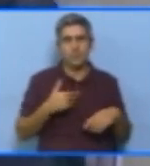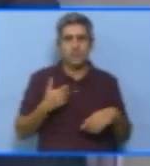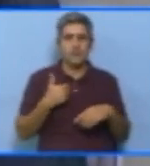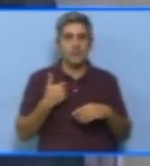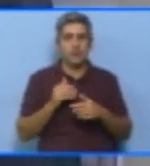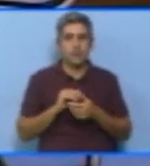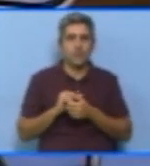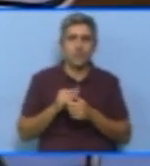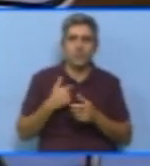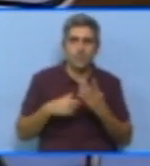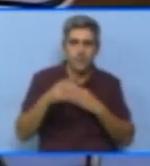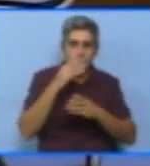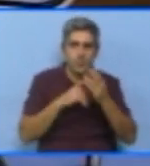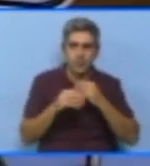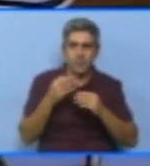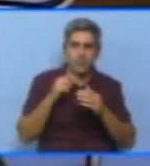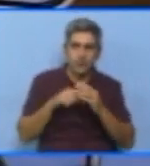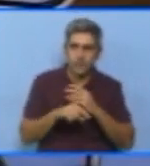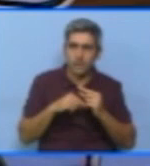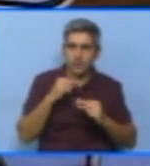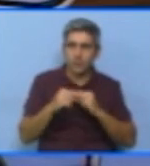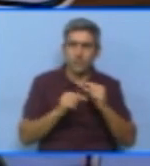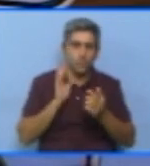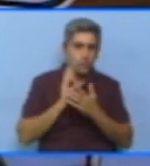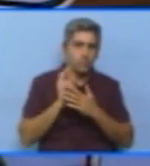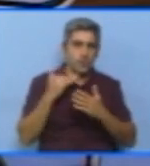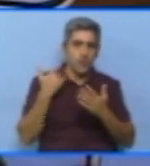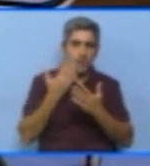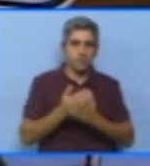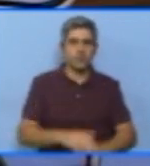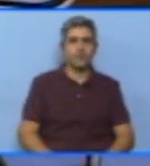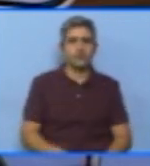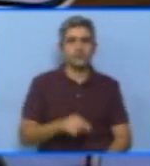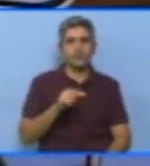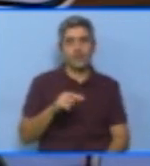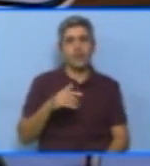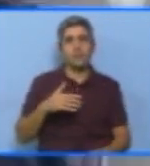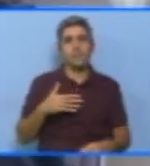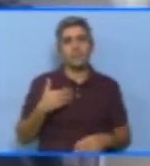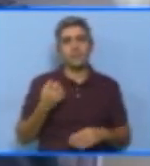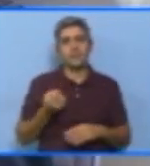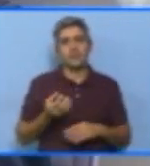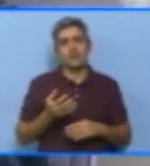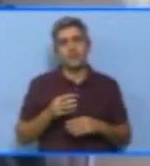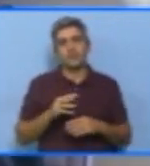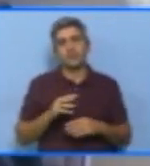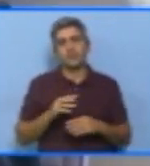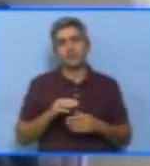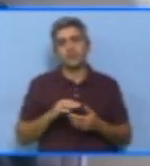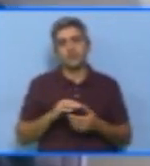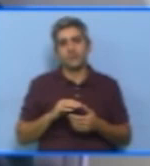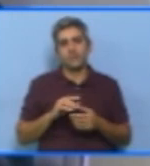misericórdia que temos aprendido a aprofundar nos últimos tempos. Esta misericórdia que é a nossa capacidade